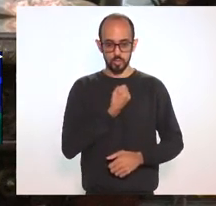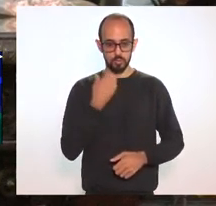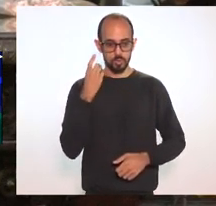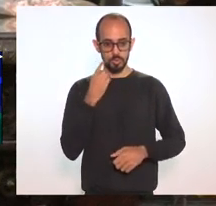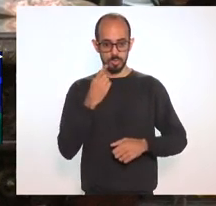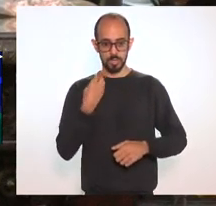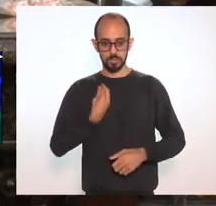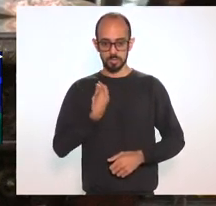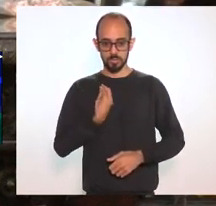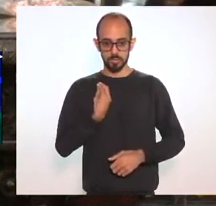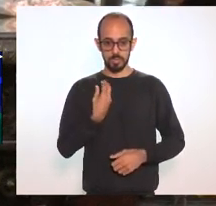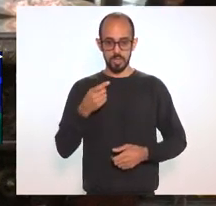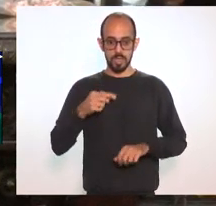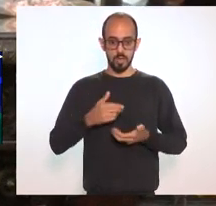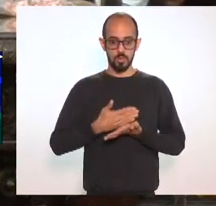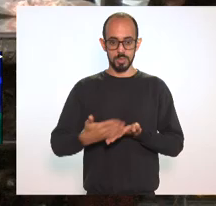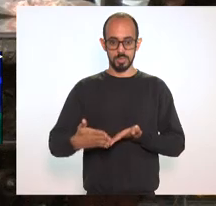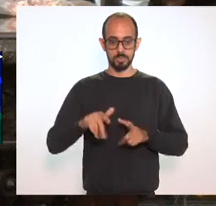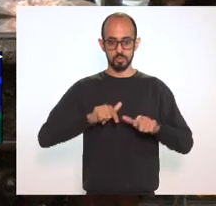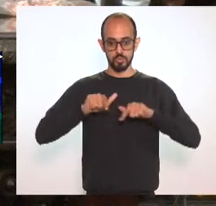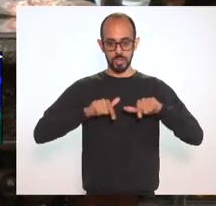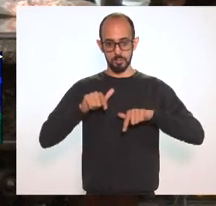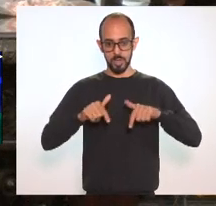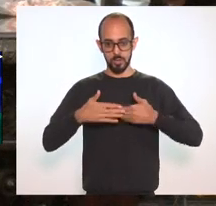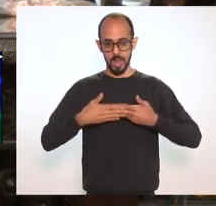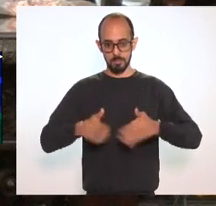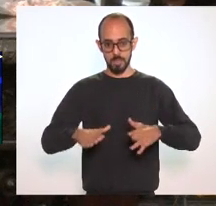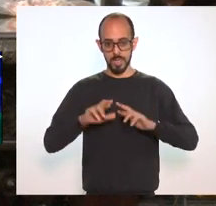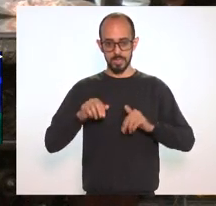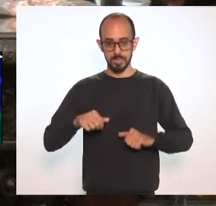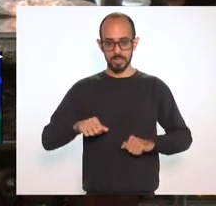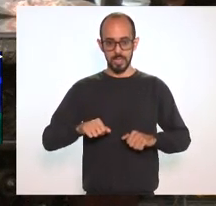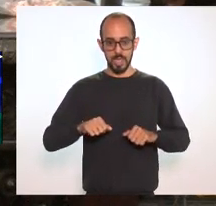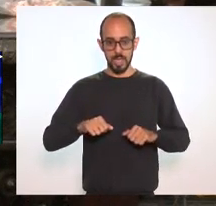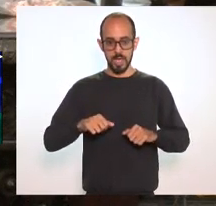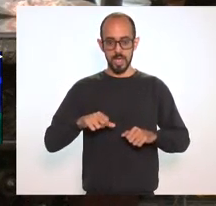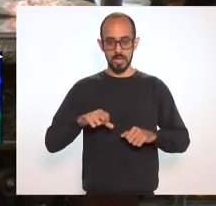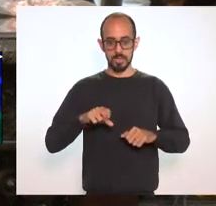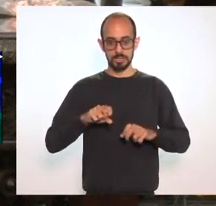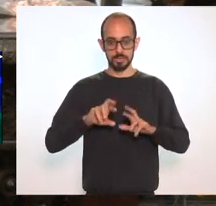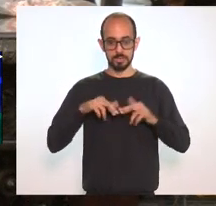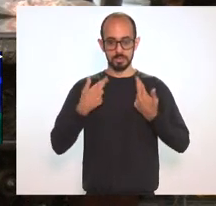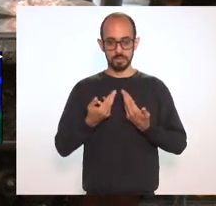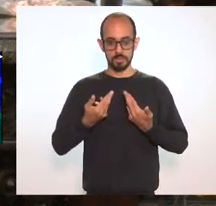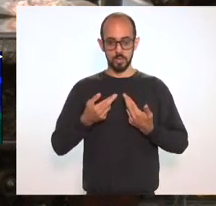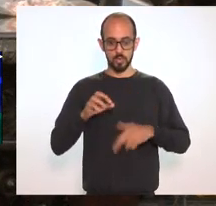iniciamos os nossos trabalhos. Está aberta a sessão ordinária do dia 24 de março de 2021.